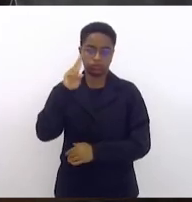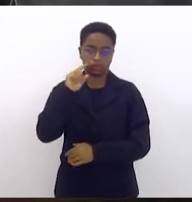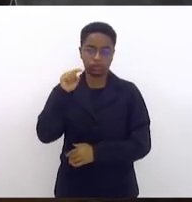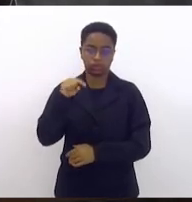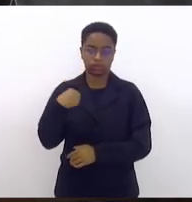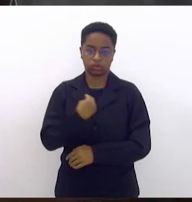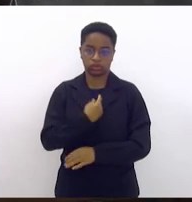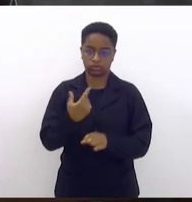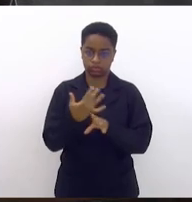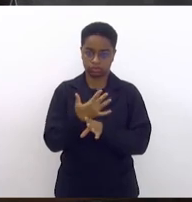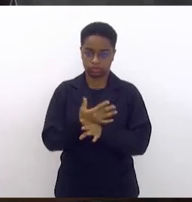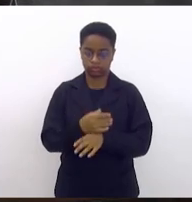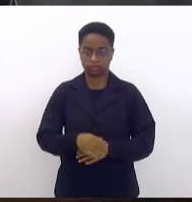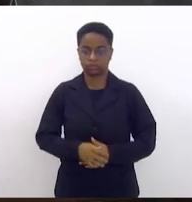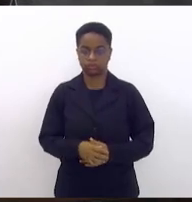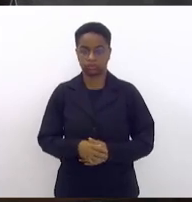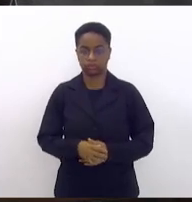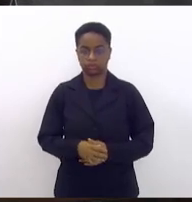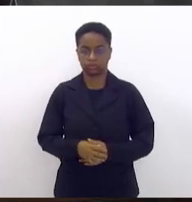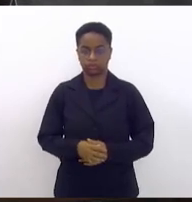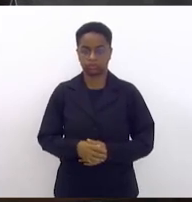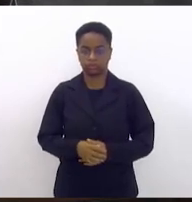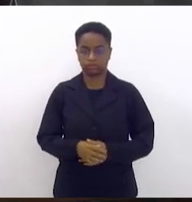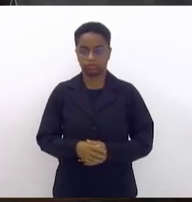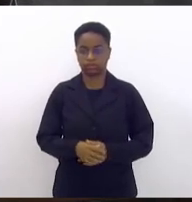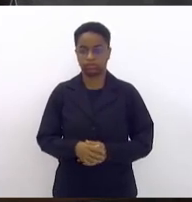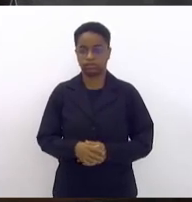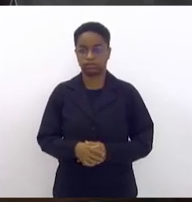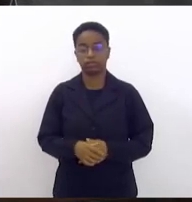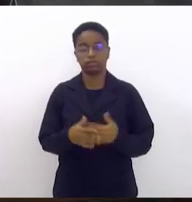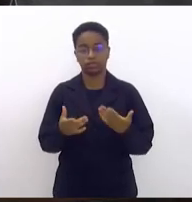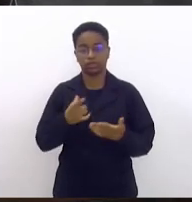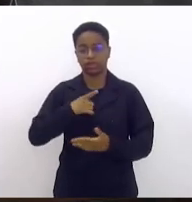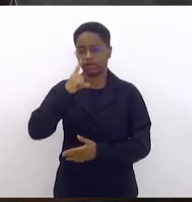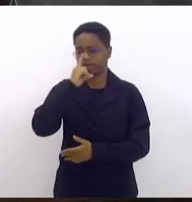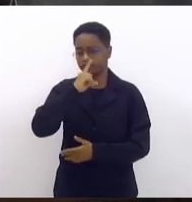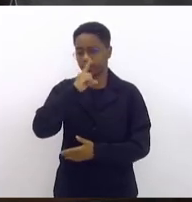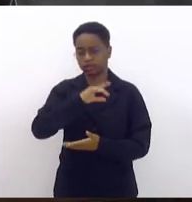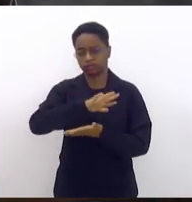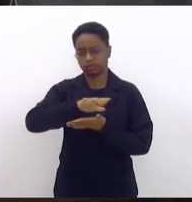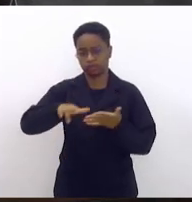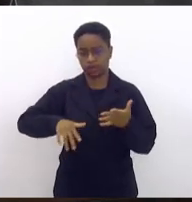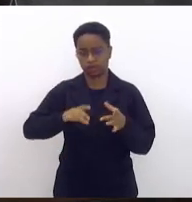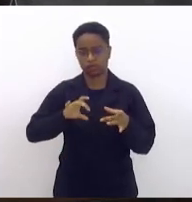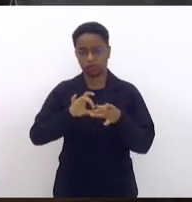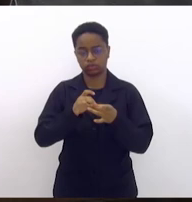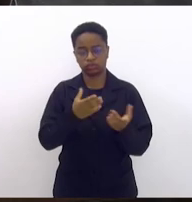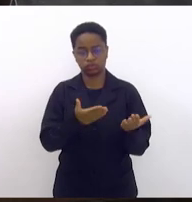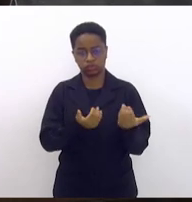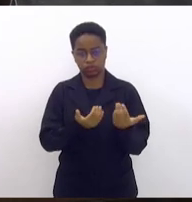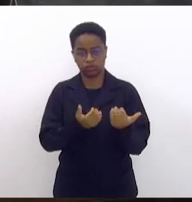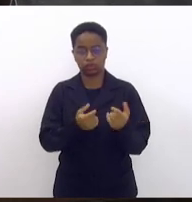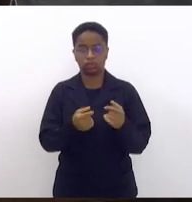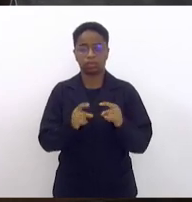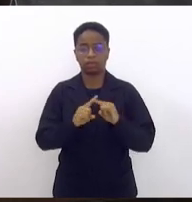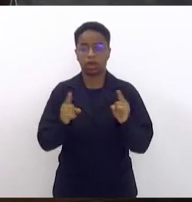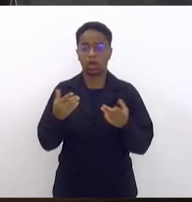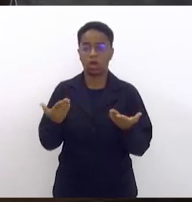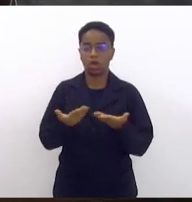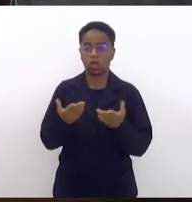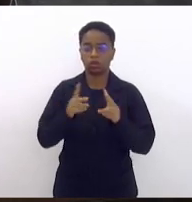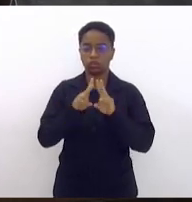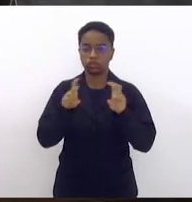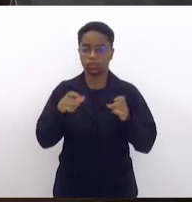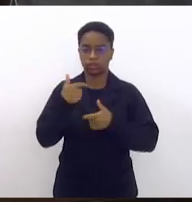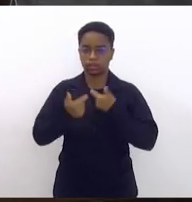município eh dentro das mazelas que nossa juventude Ela enfrenta hoje a empregabilidade